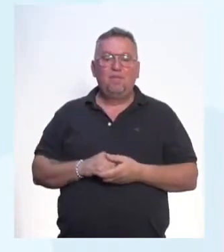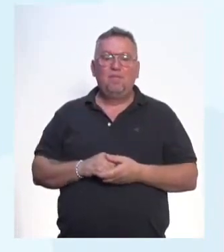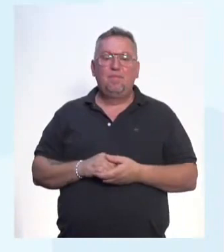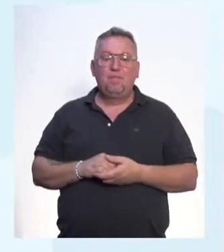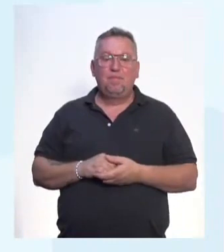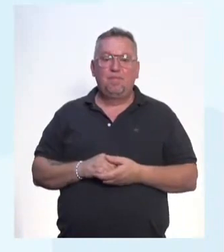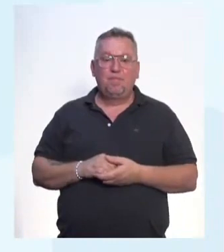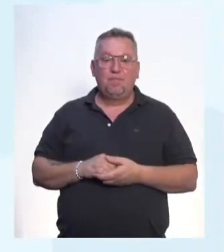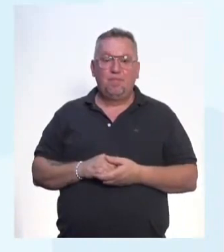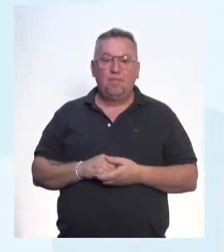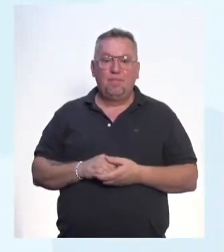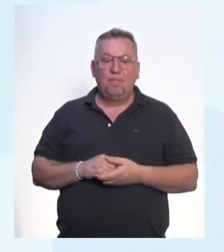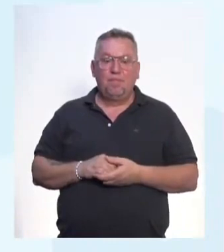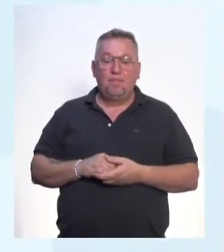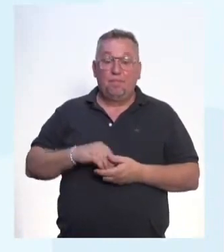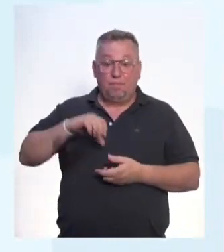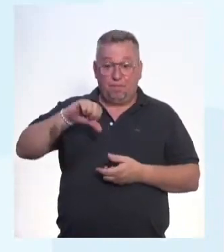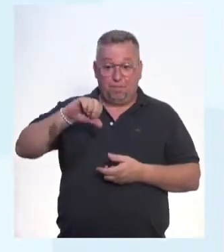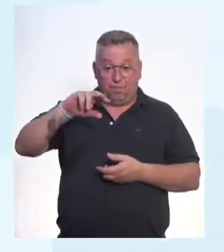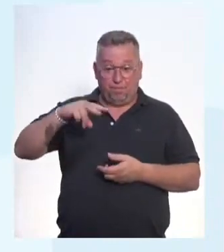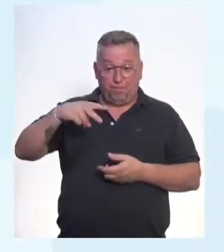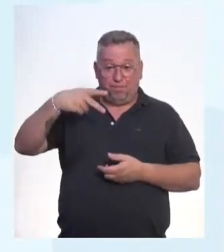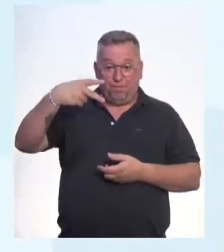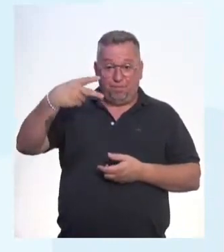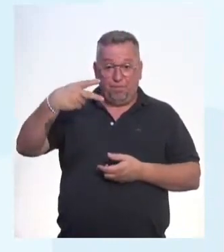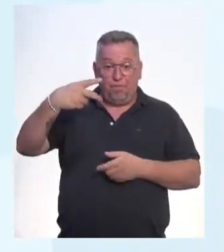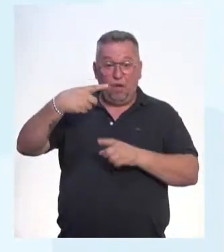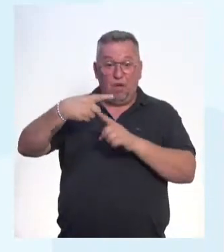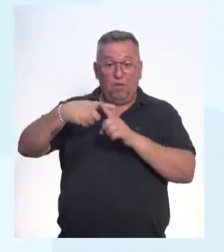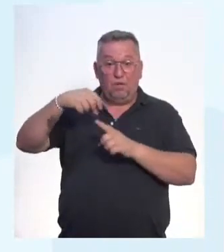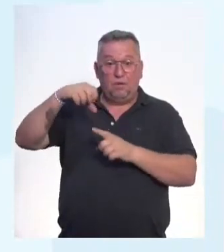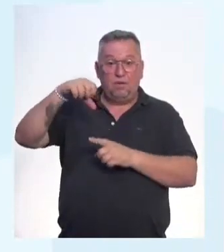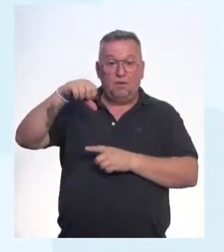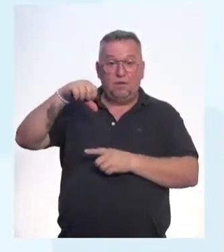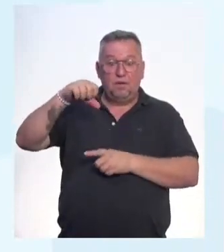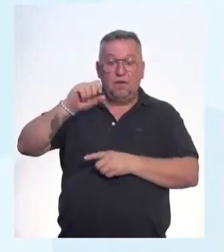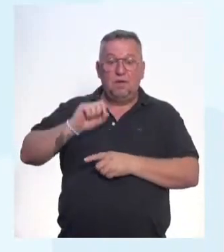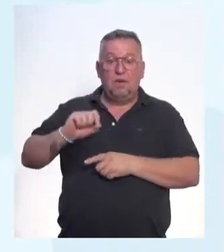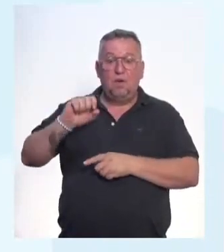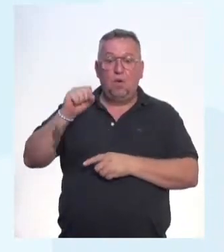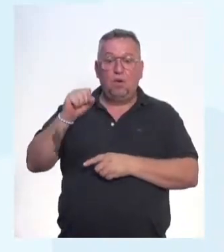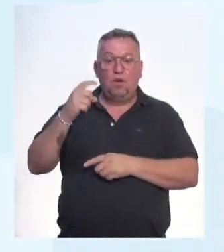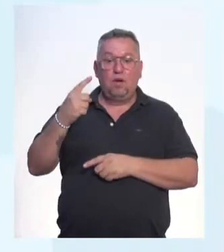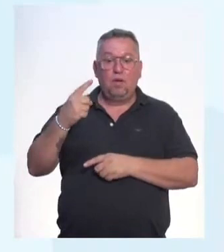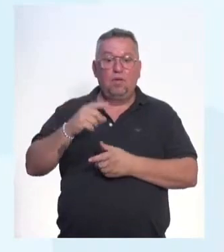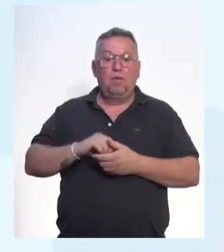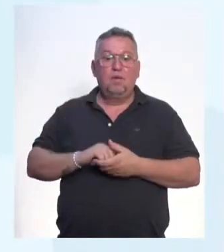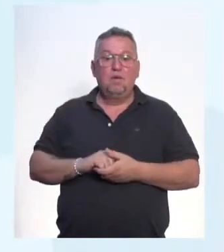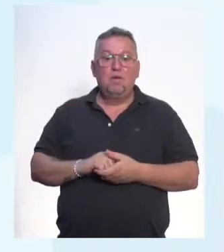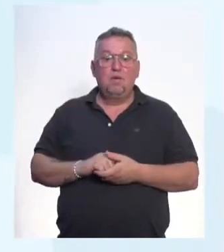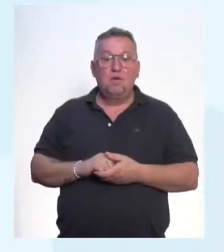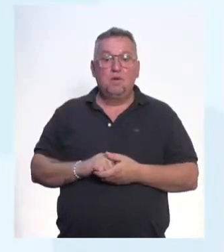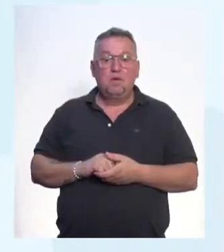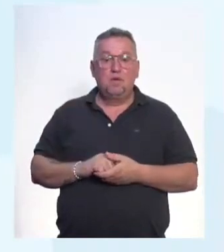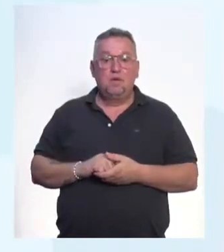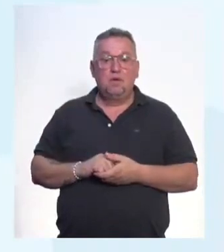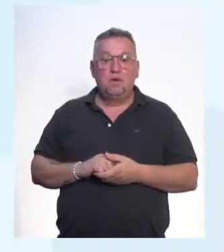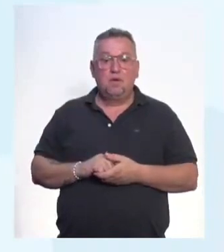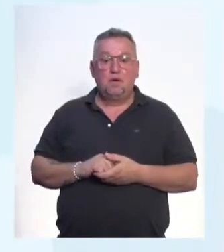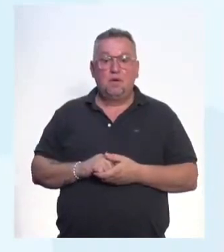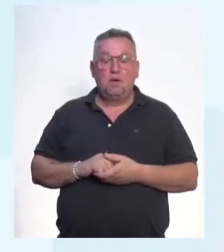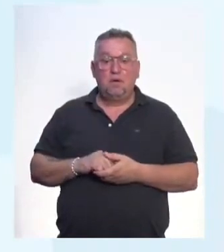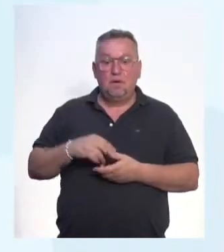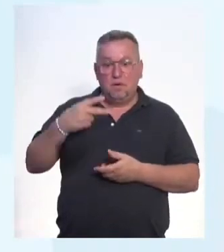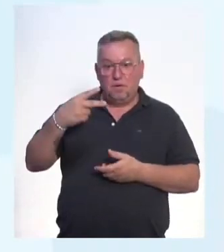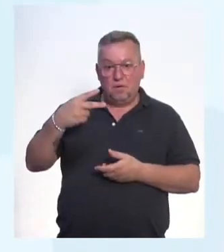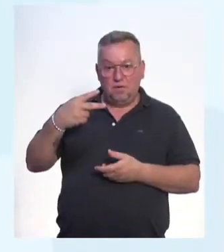225. 9 ao quadrado é 9 vezes 9, que é 81. E o cateto 2